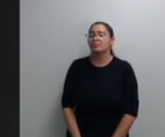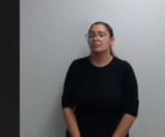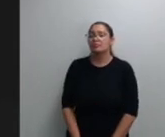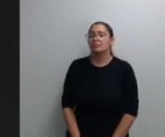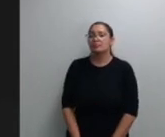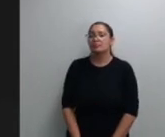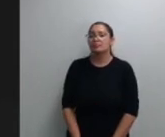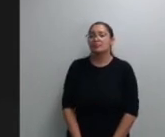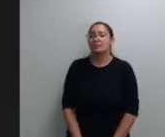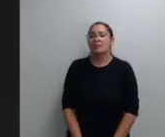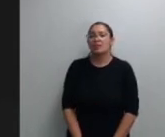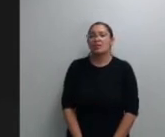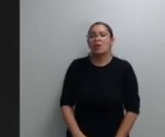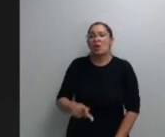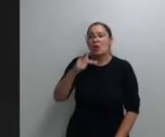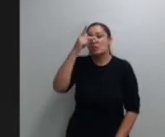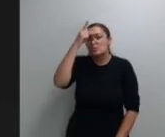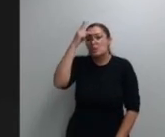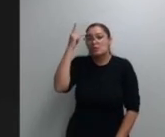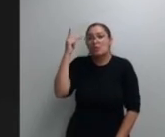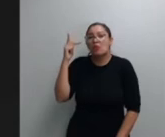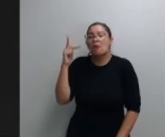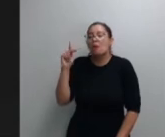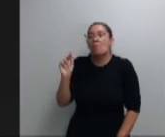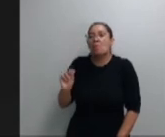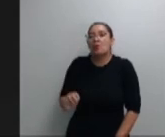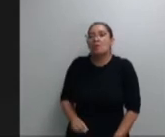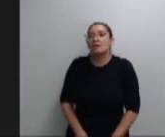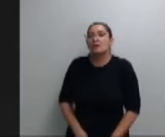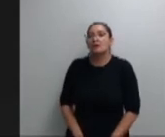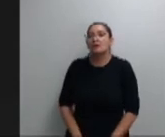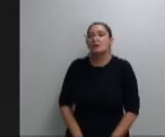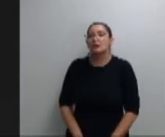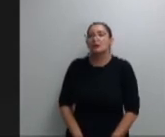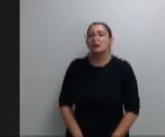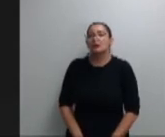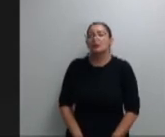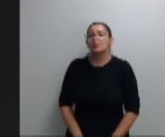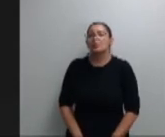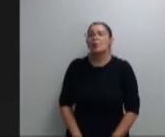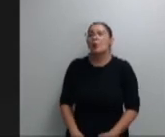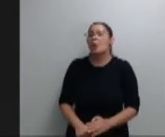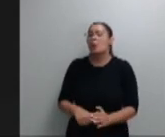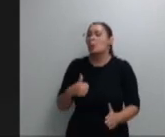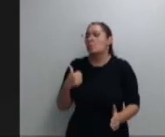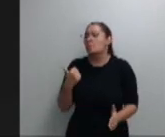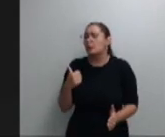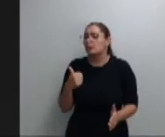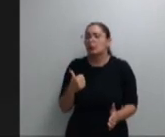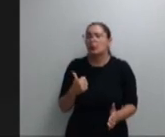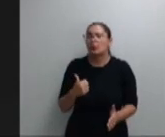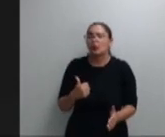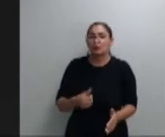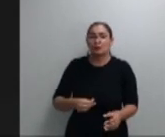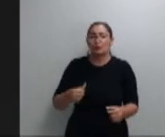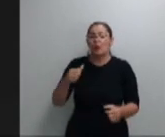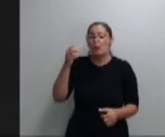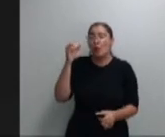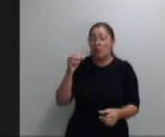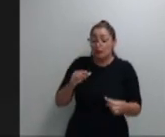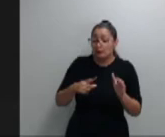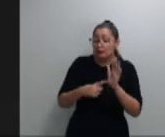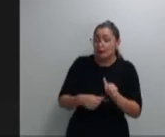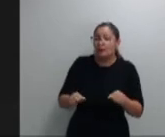recorrentes por óbvio se eles estão lutando pela manutenção do primeiro critério que foi fixado em 2015